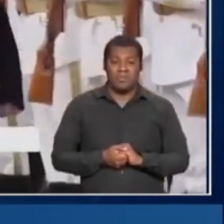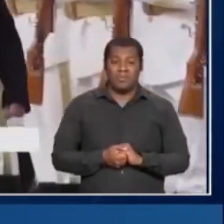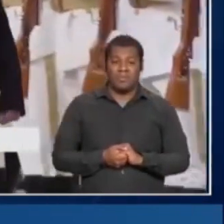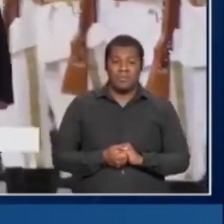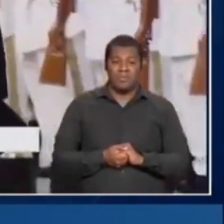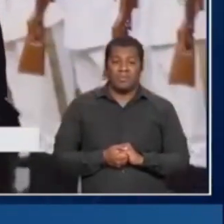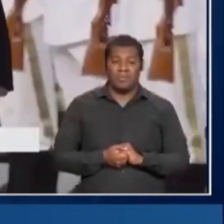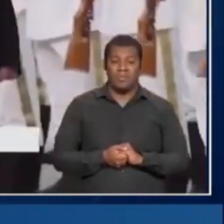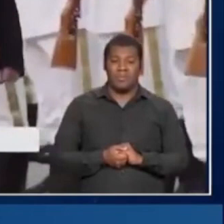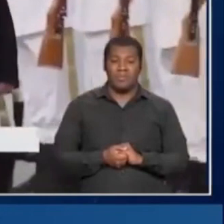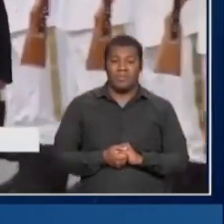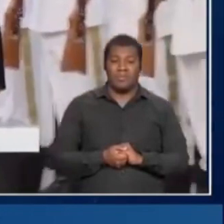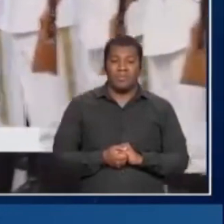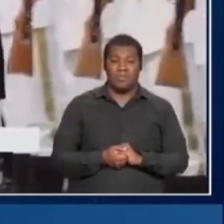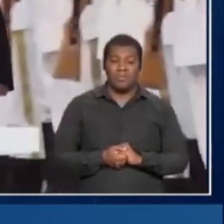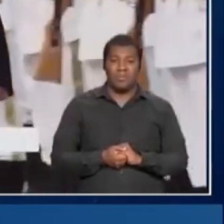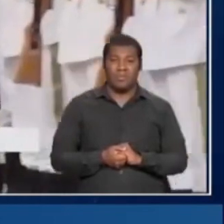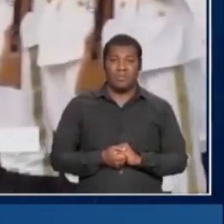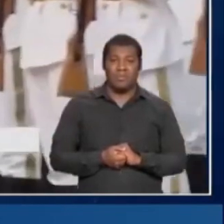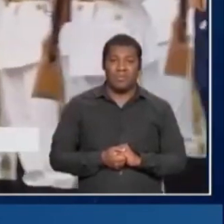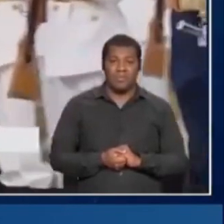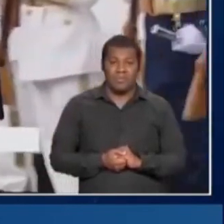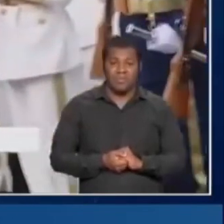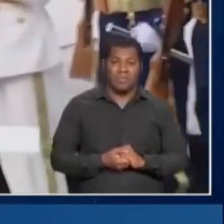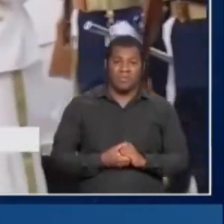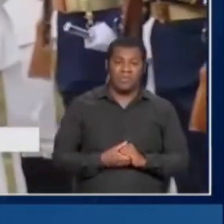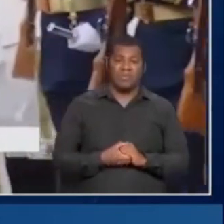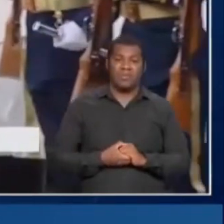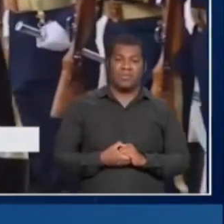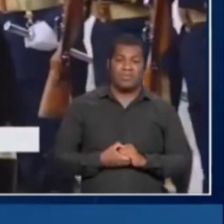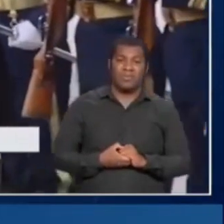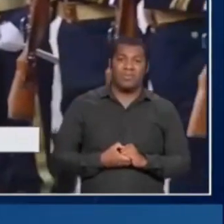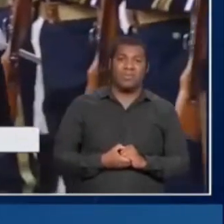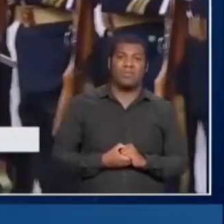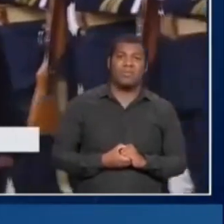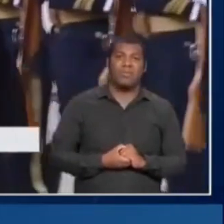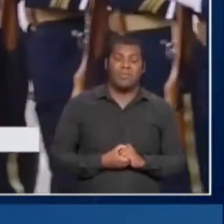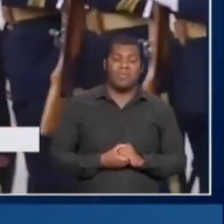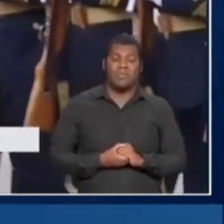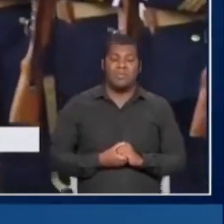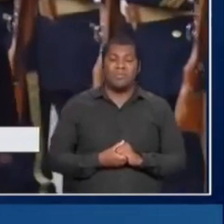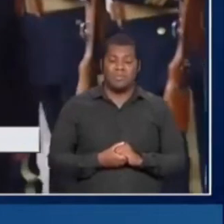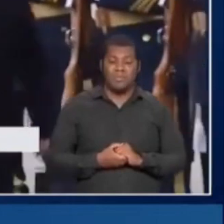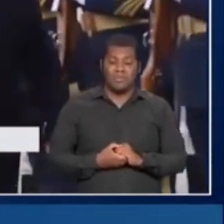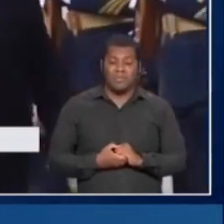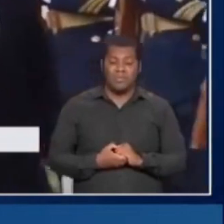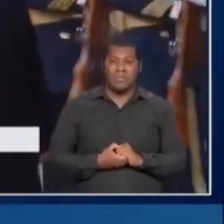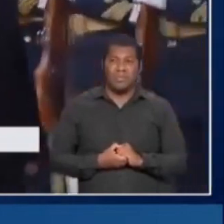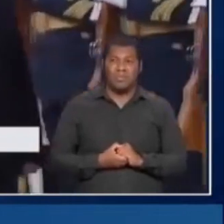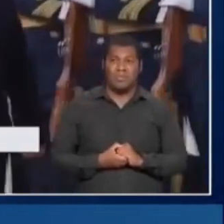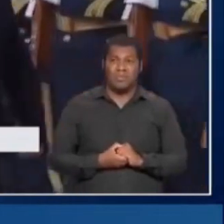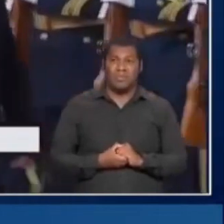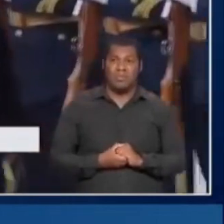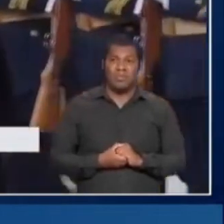ao ano passado. 4 em cada 10 americanos acham que a China é um inimigo, não um parceiro ou um adversário, um